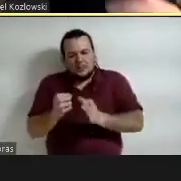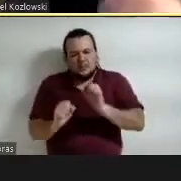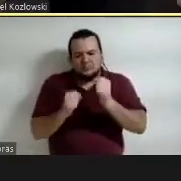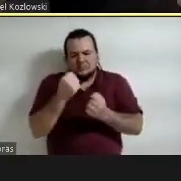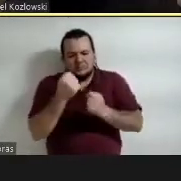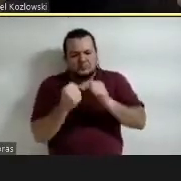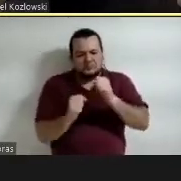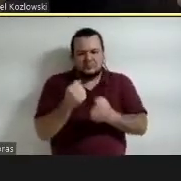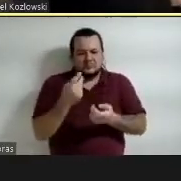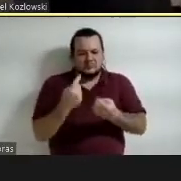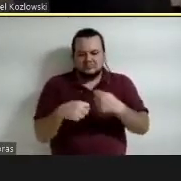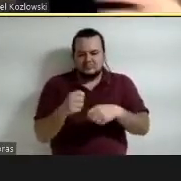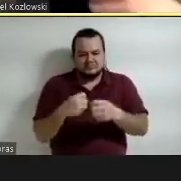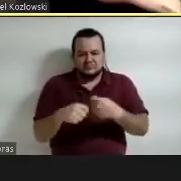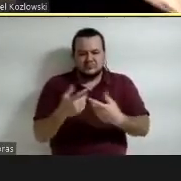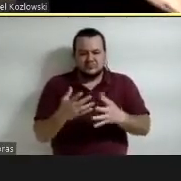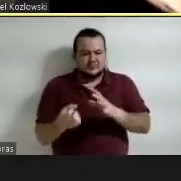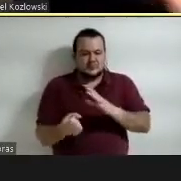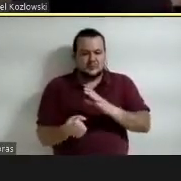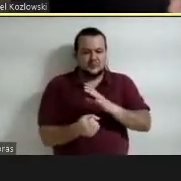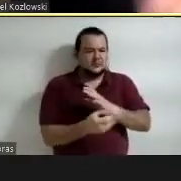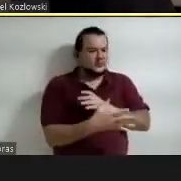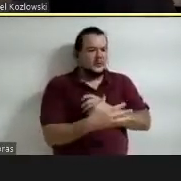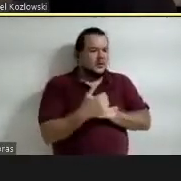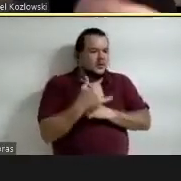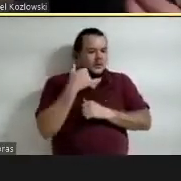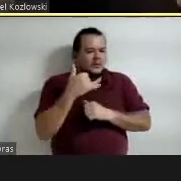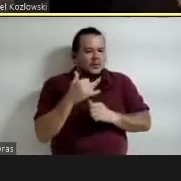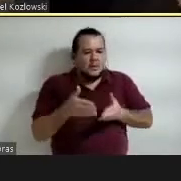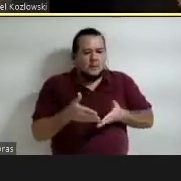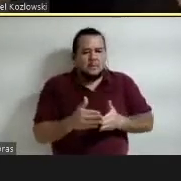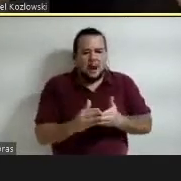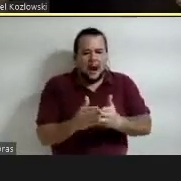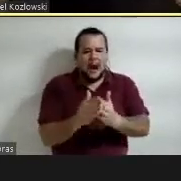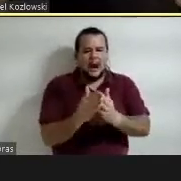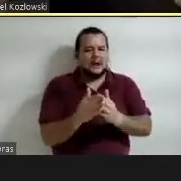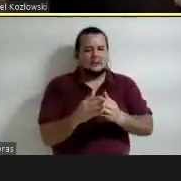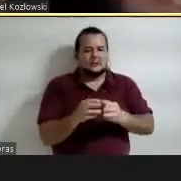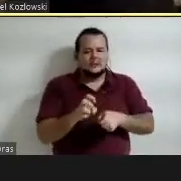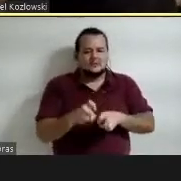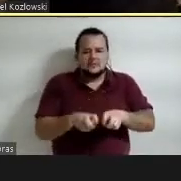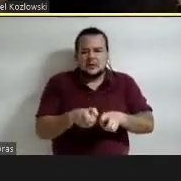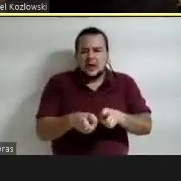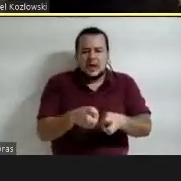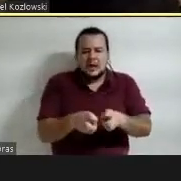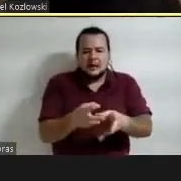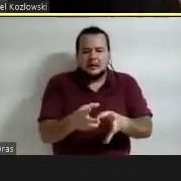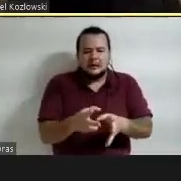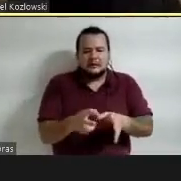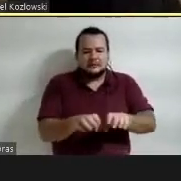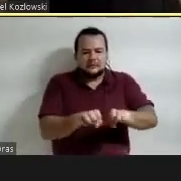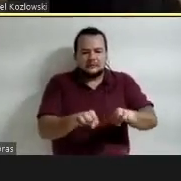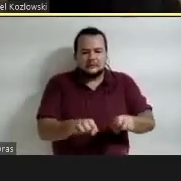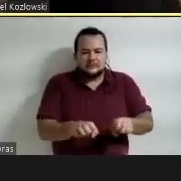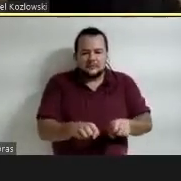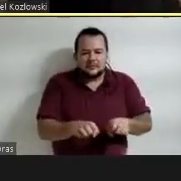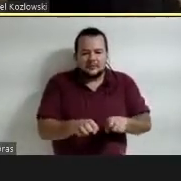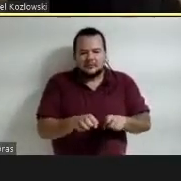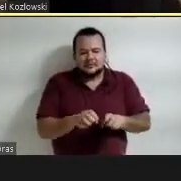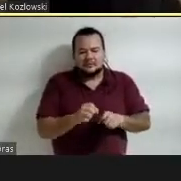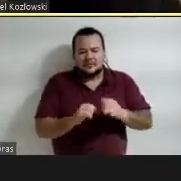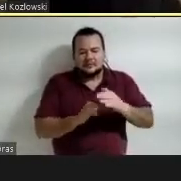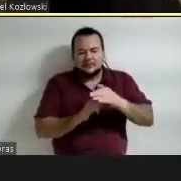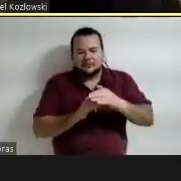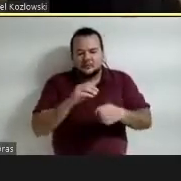E gerou inovações como o telégrafo, o barco a vapor, as redes ferroviárias, sistemas infraestruturais em escala regional e nacional,